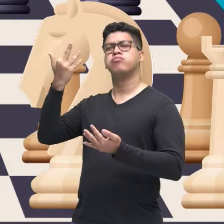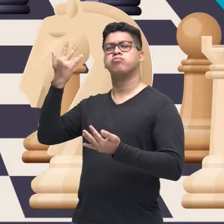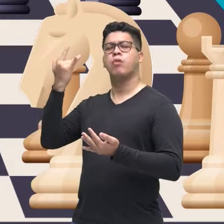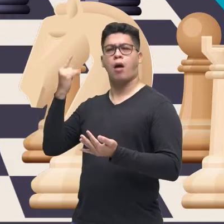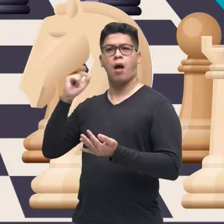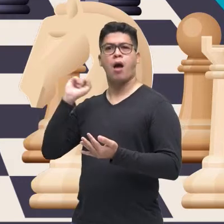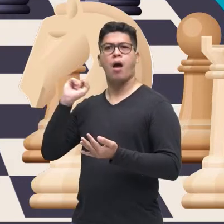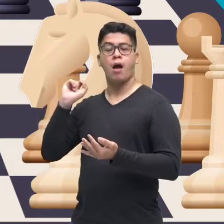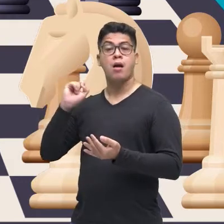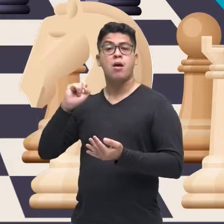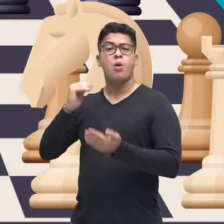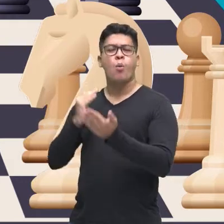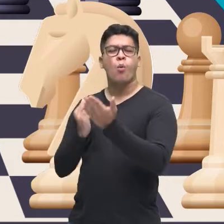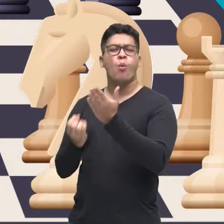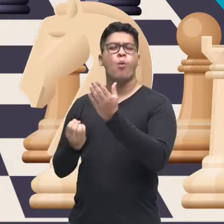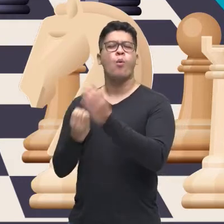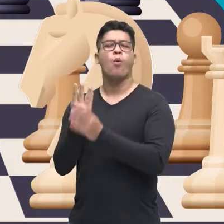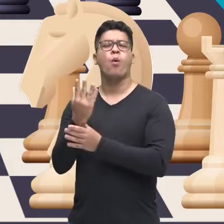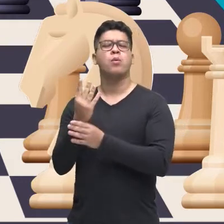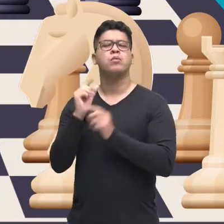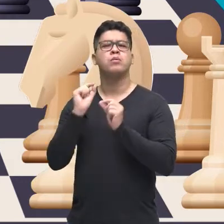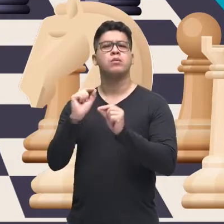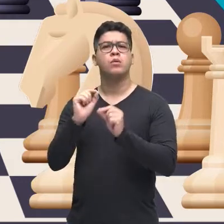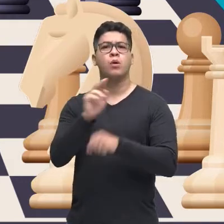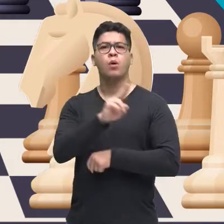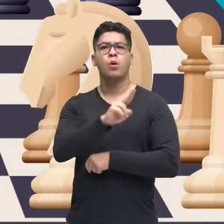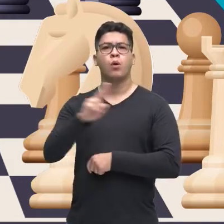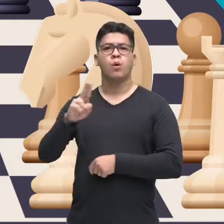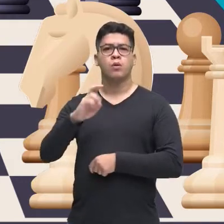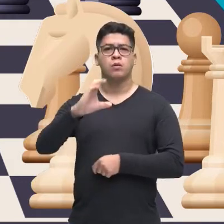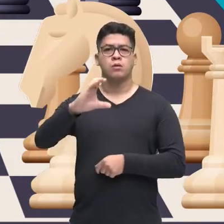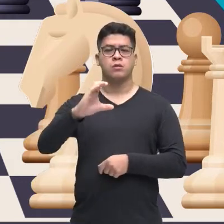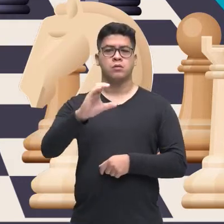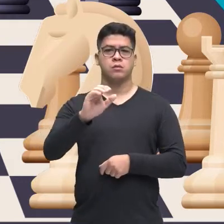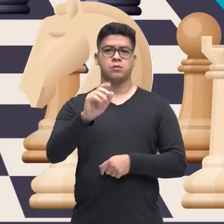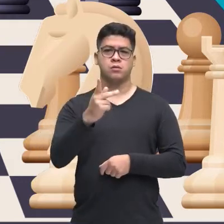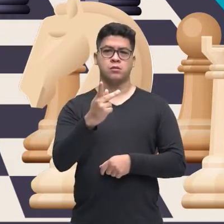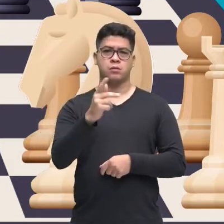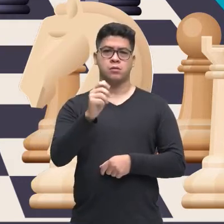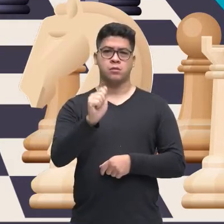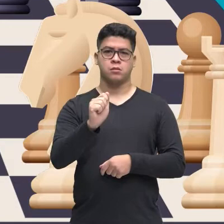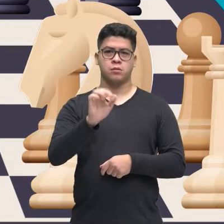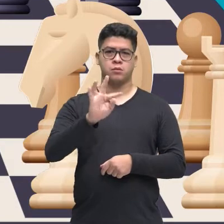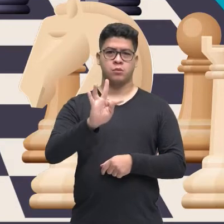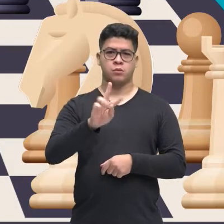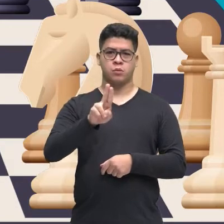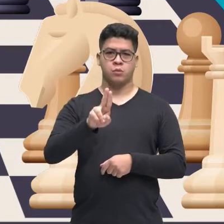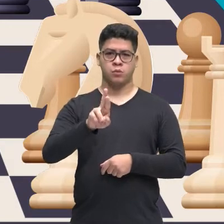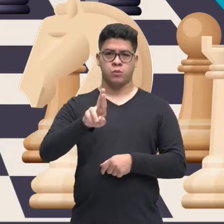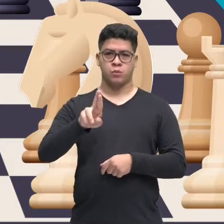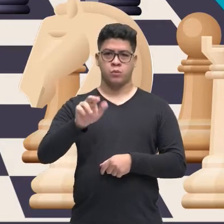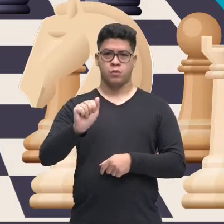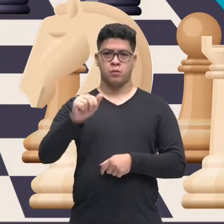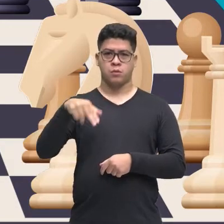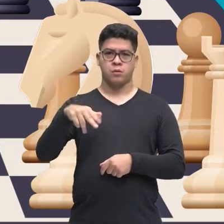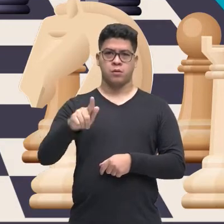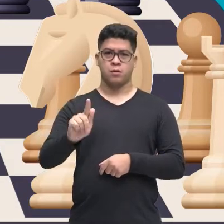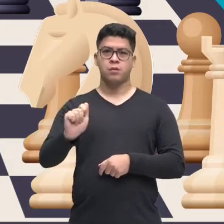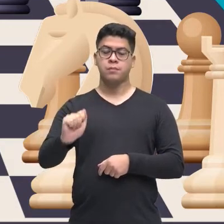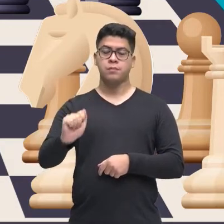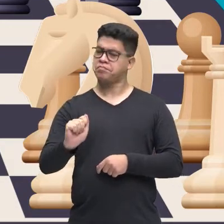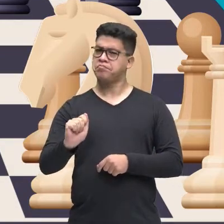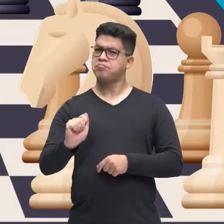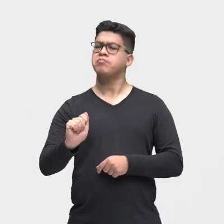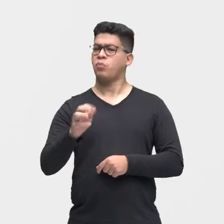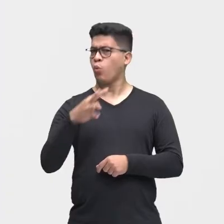através de um jogo antigo chamado chaturanga certo bom vamos prosseguir e